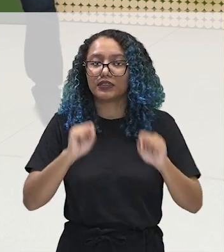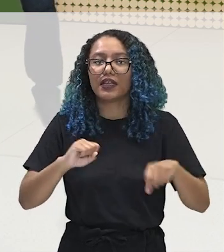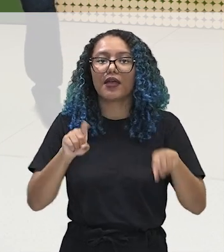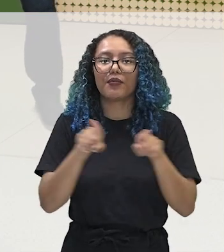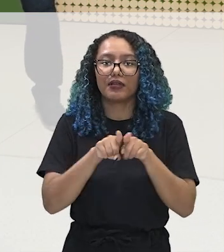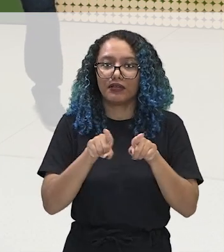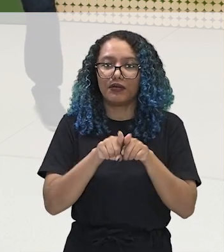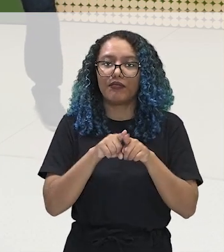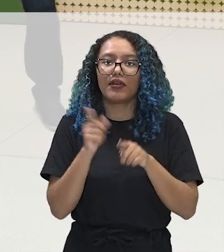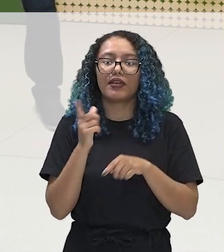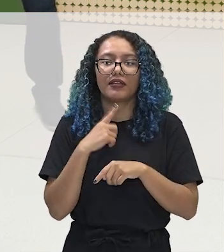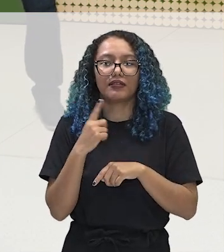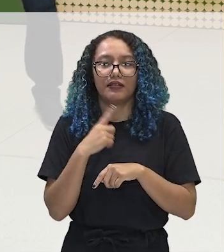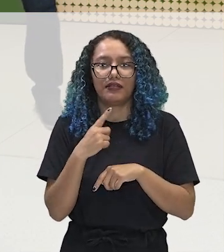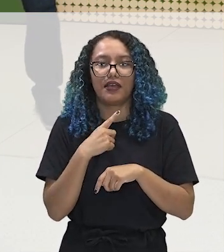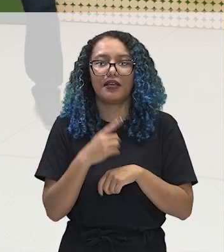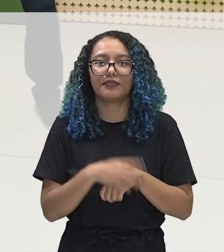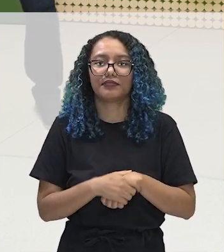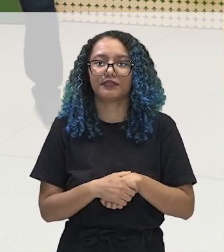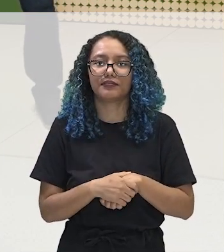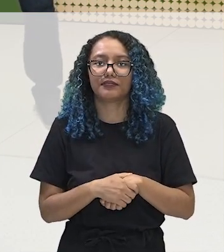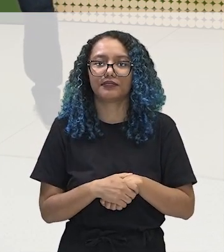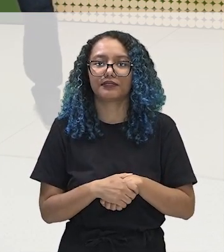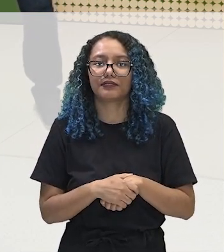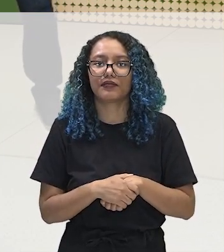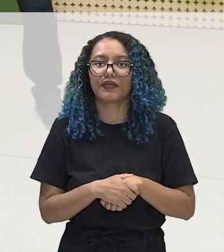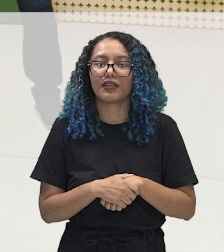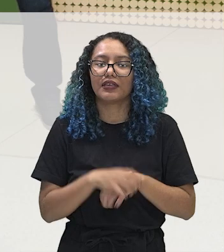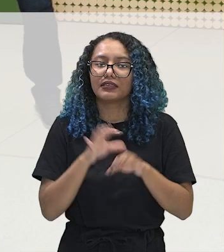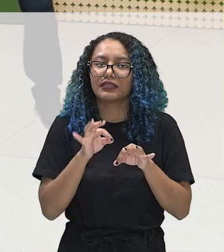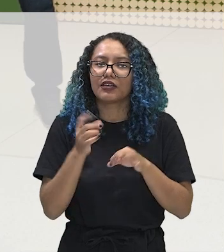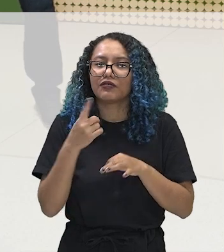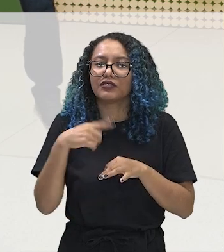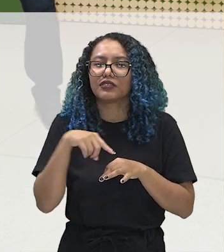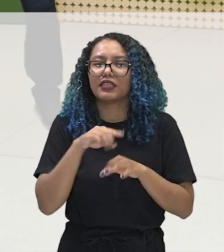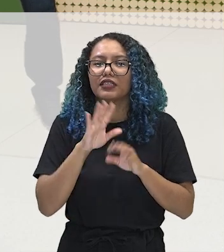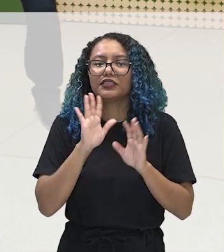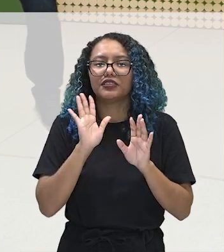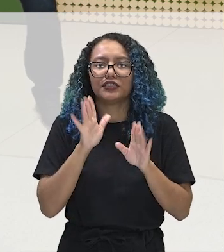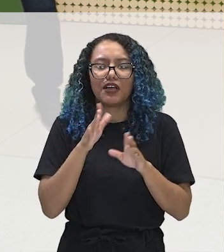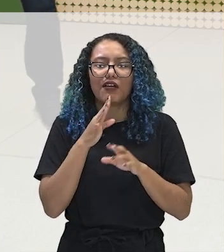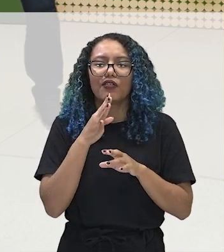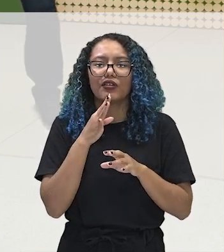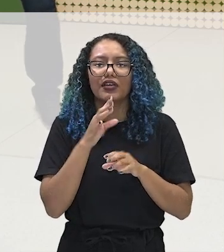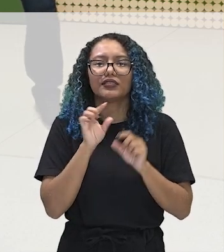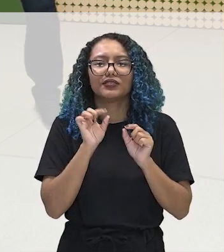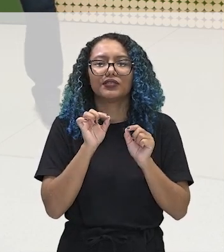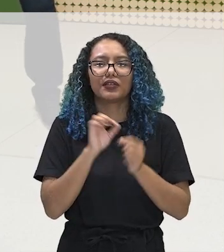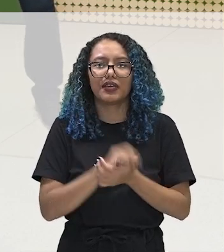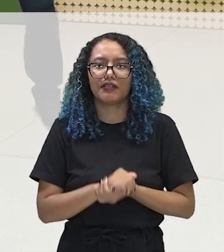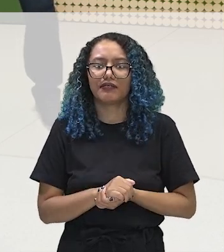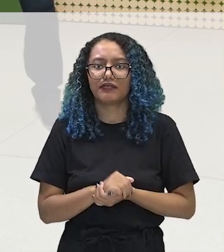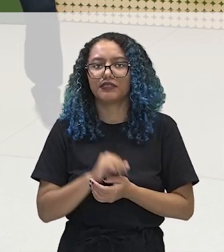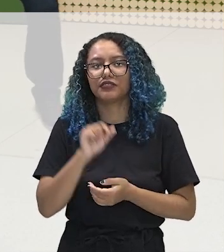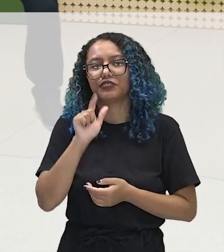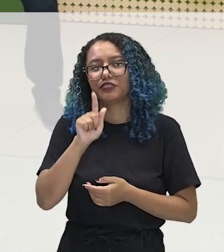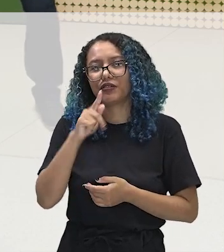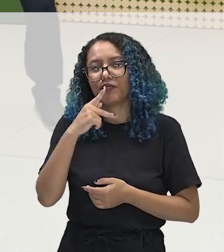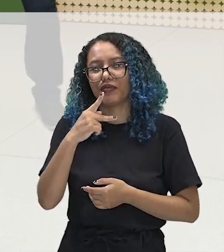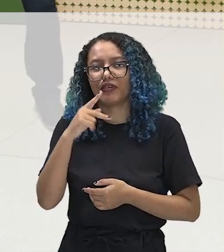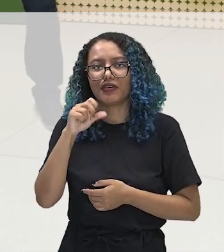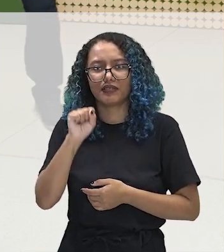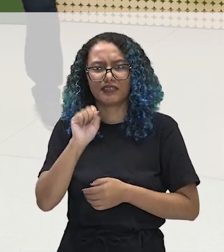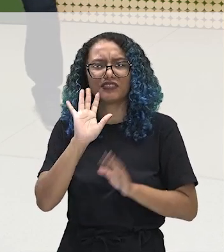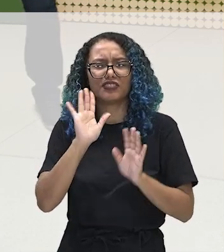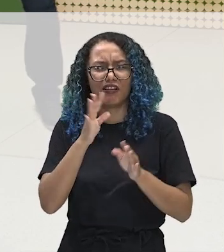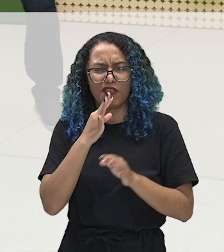estão envolvidos aqui na nossa física. Eu tenho certeza que você já deve ter ouvido falar no GPS. Já ouviu falar no